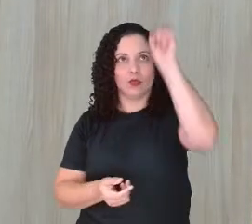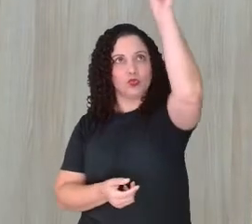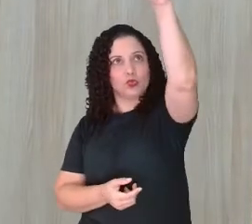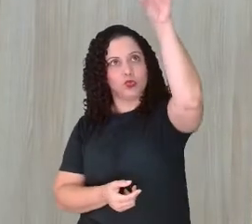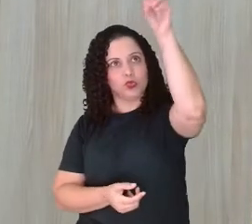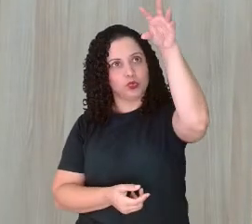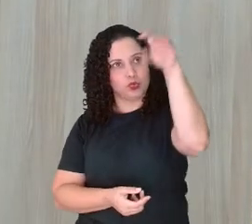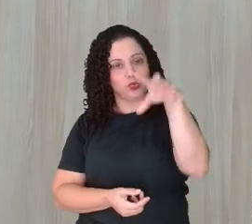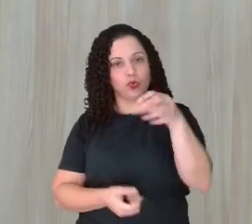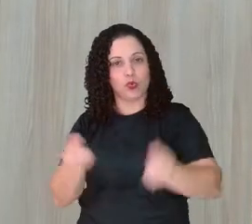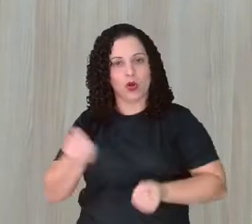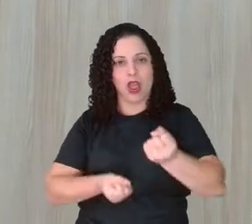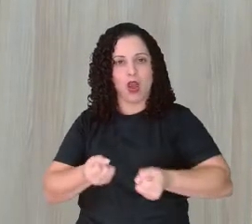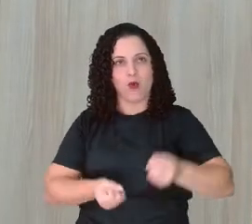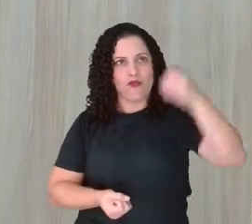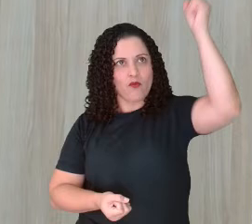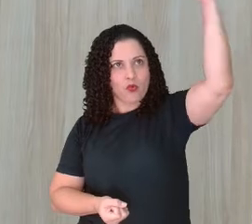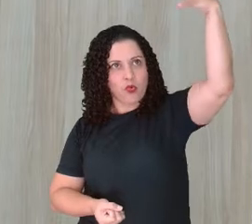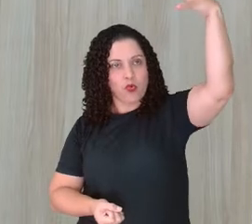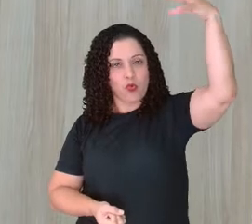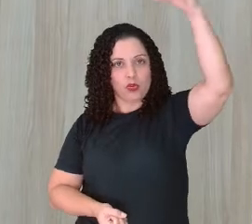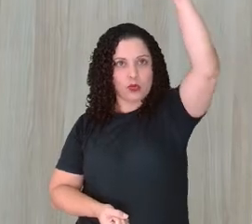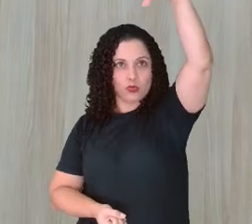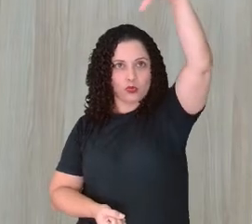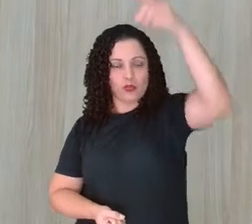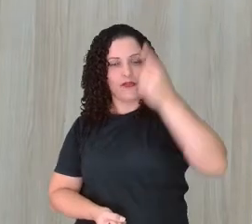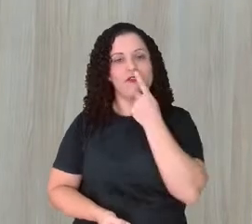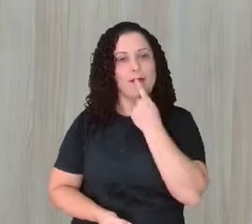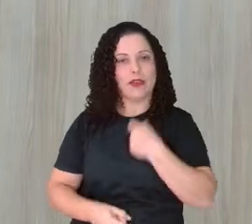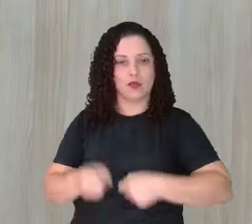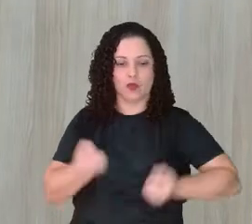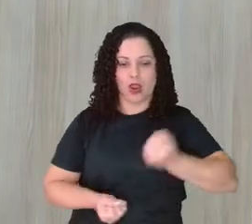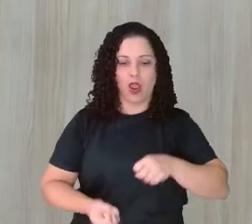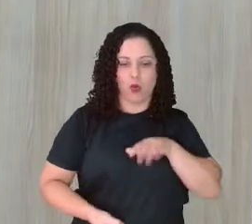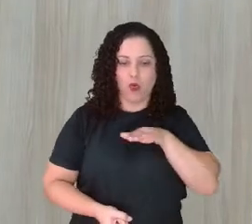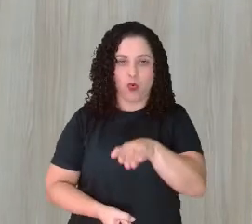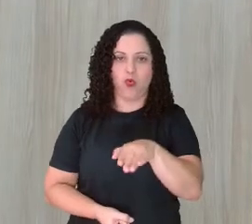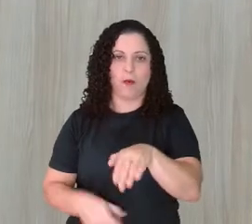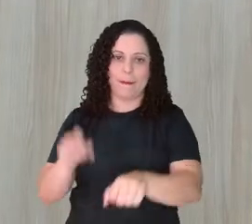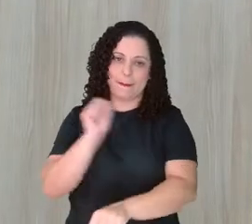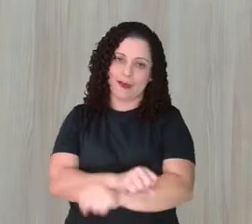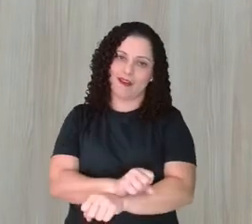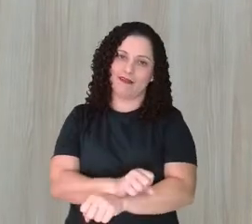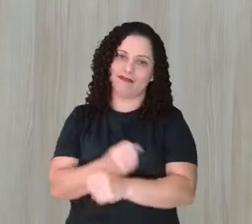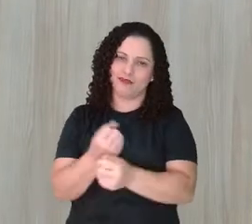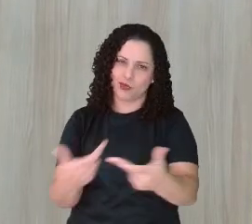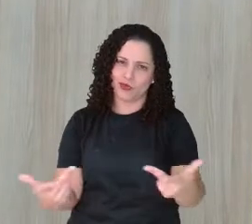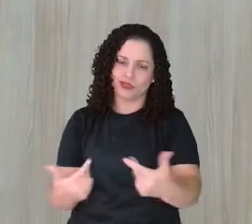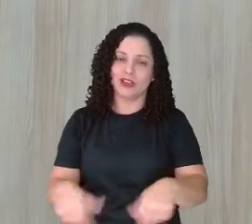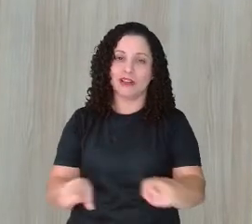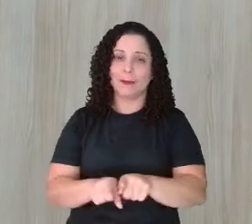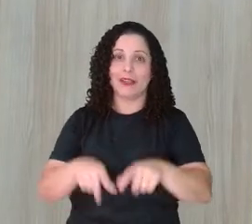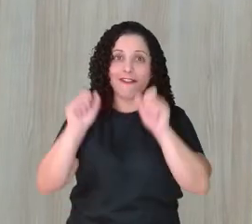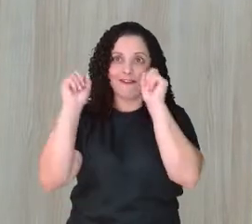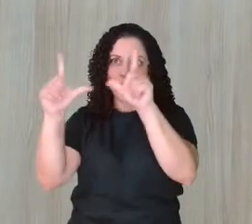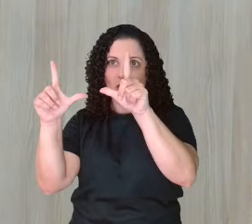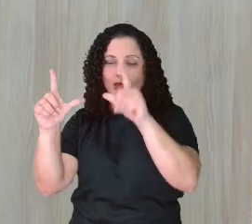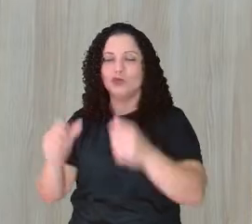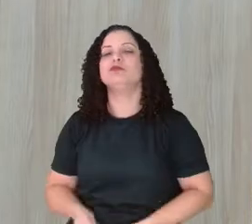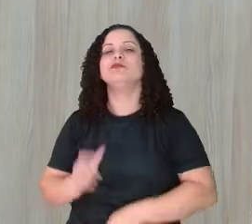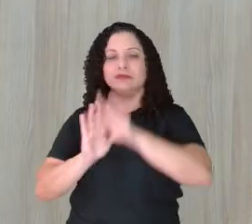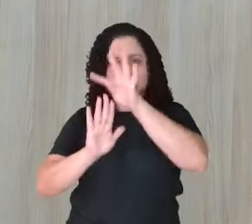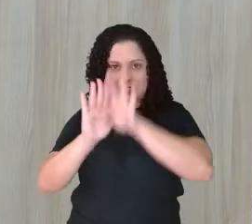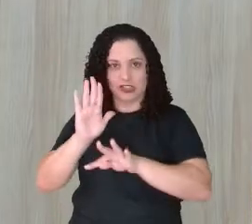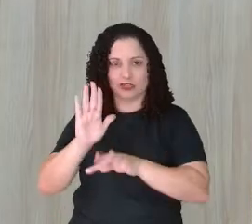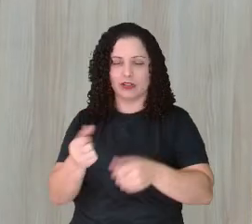segue. Então, estabelece comunicação. Então, a cor também é um texto. A foto também é um texto, porque